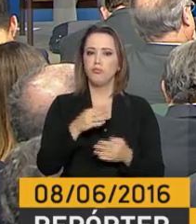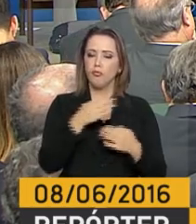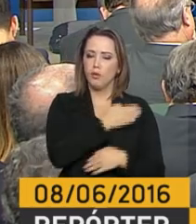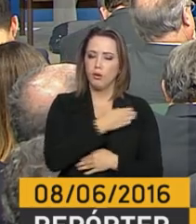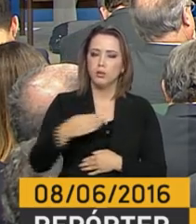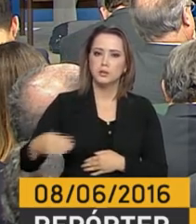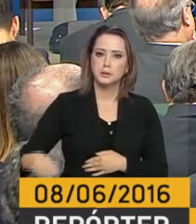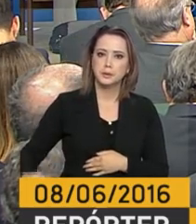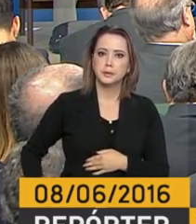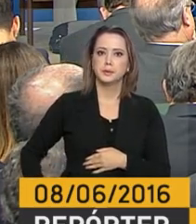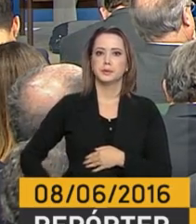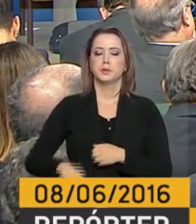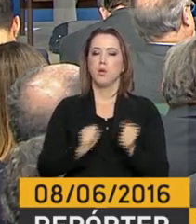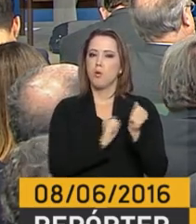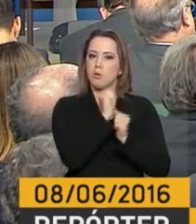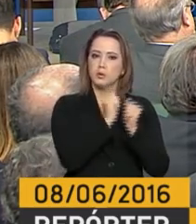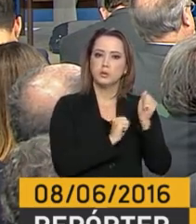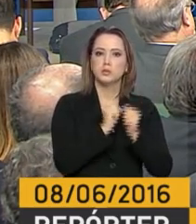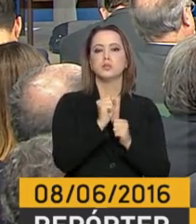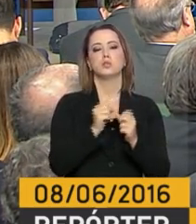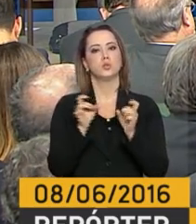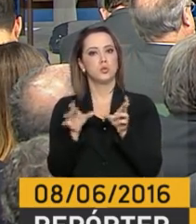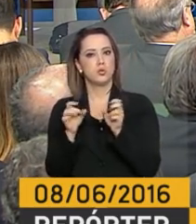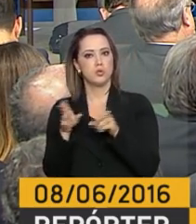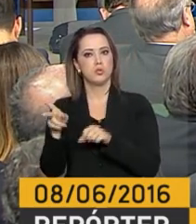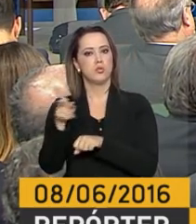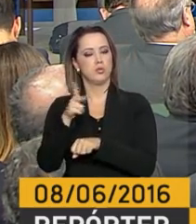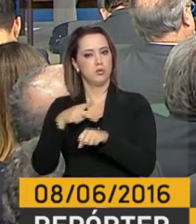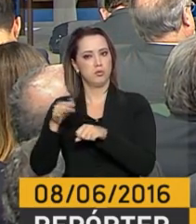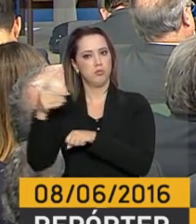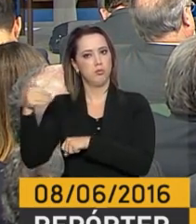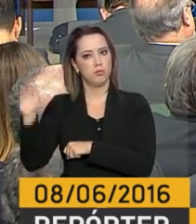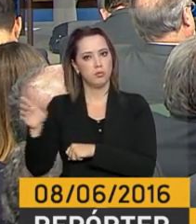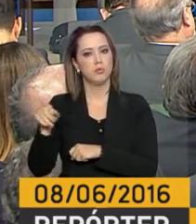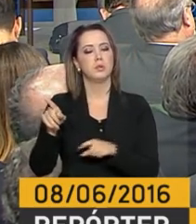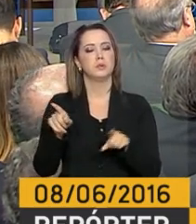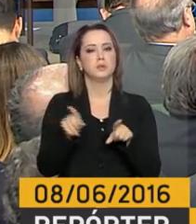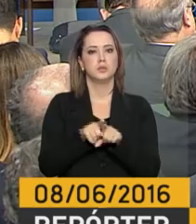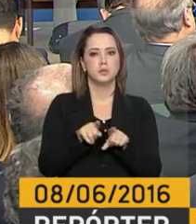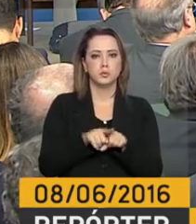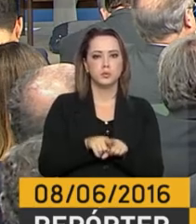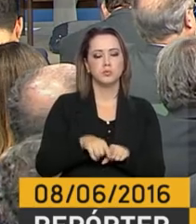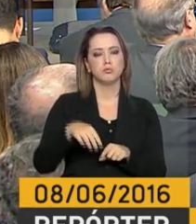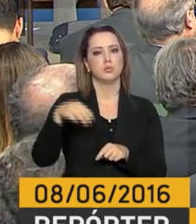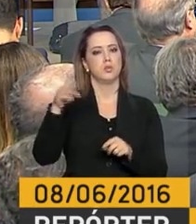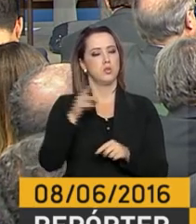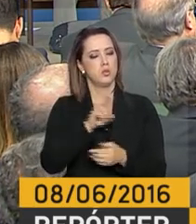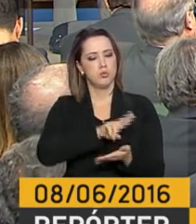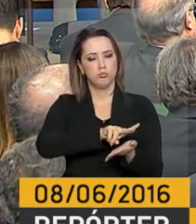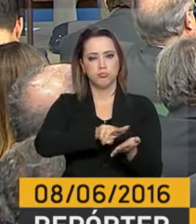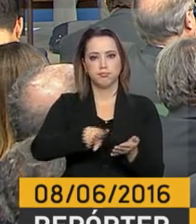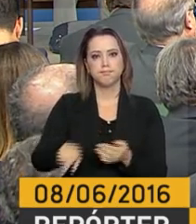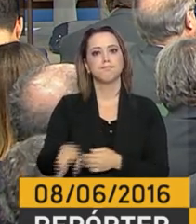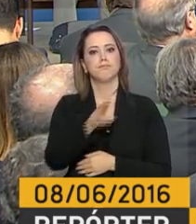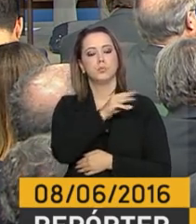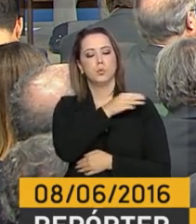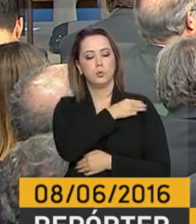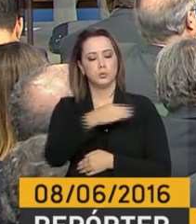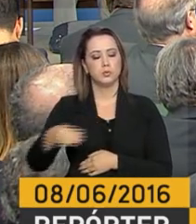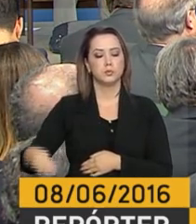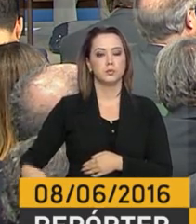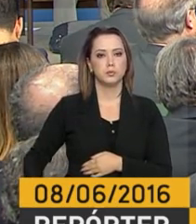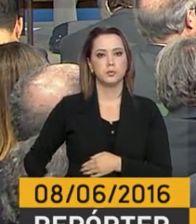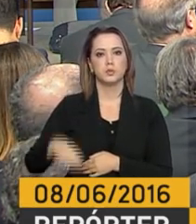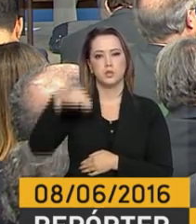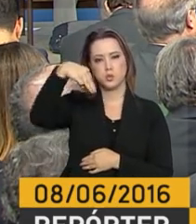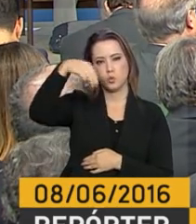indústria do comércio exterior e do desenvolvimento e de serviços Moreira Franco que é o secretário executivo